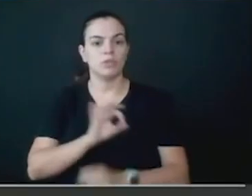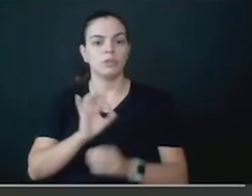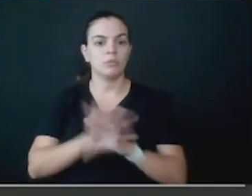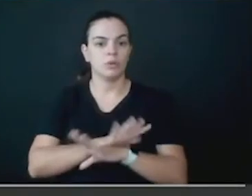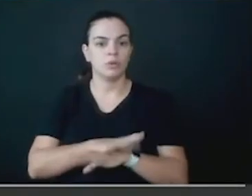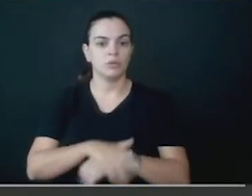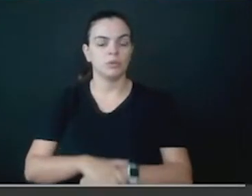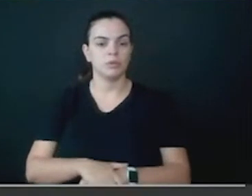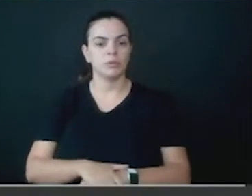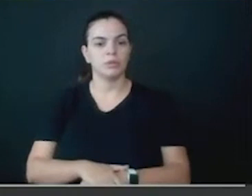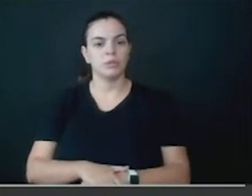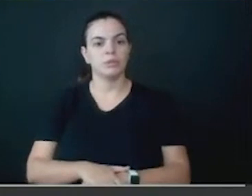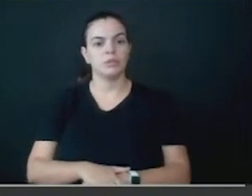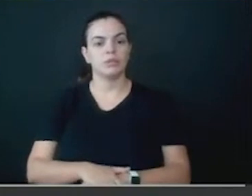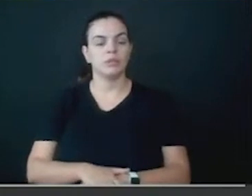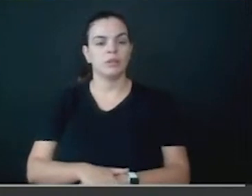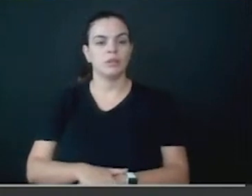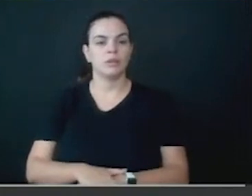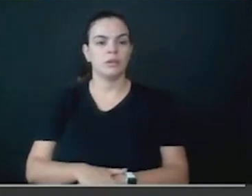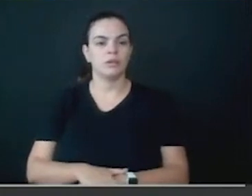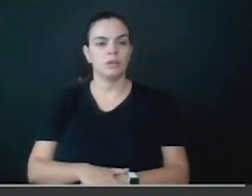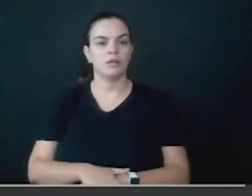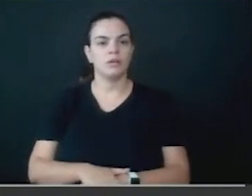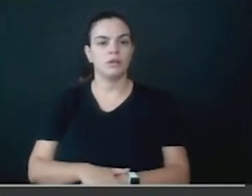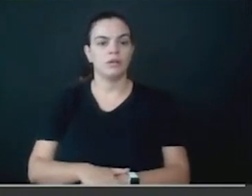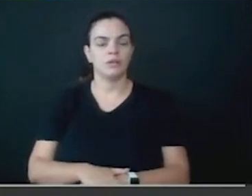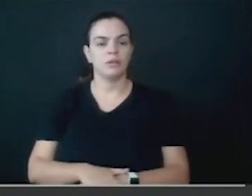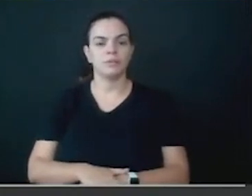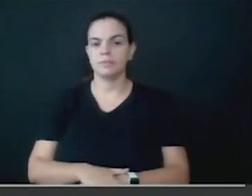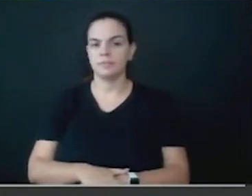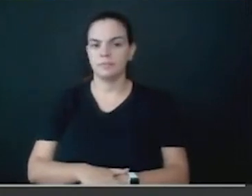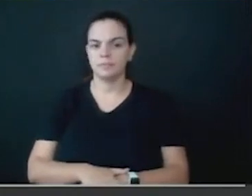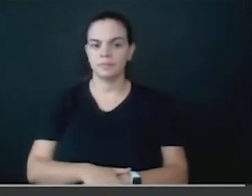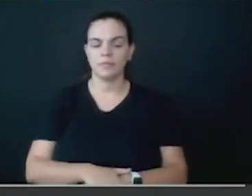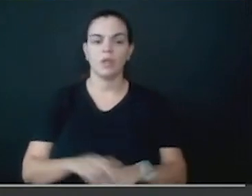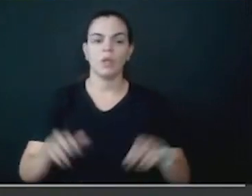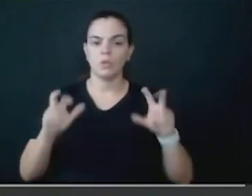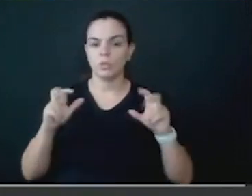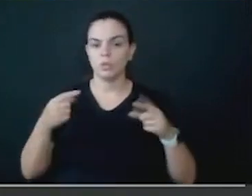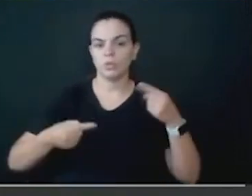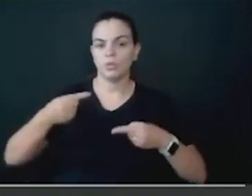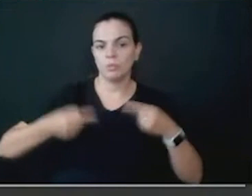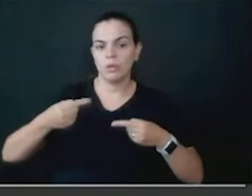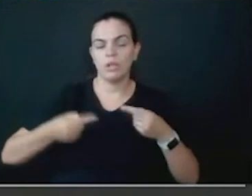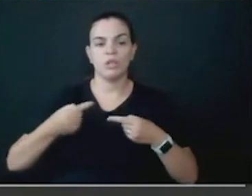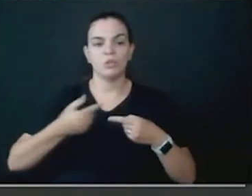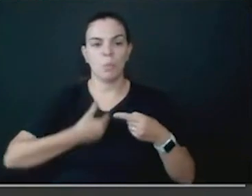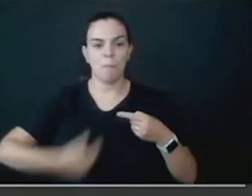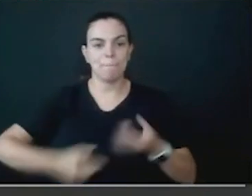Vamos relacioná-los. Quando a gente fala em efetividade das políticas públicas, a gente tem ali a questão das caravanas